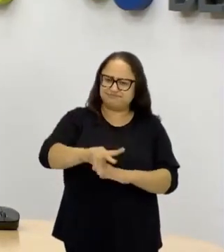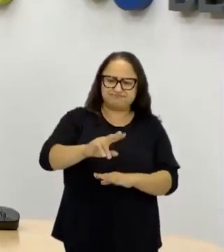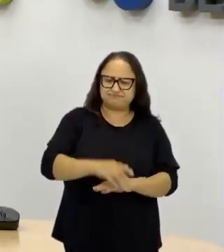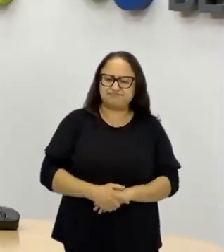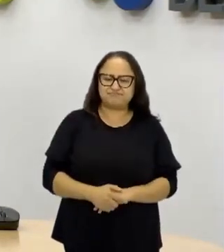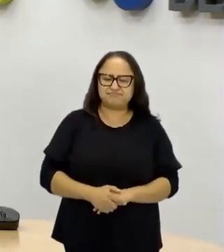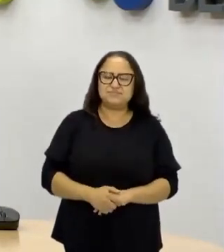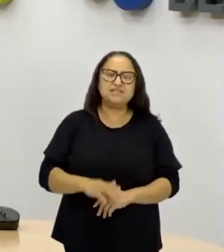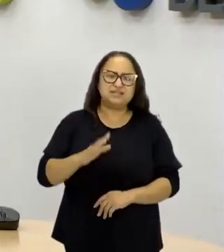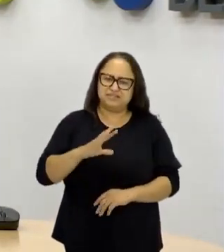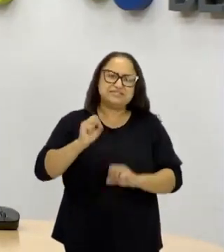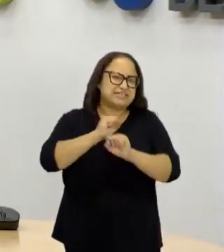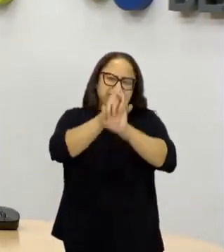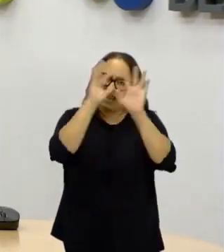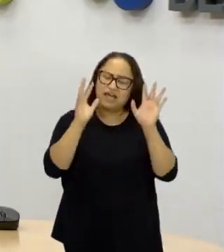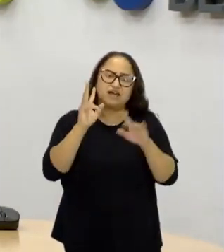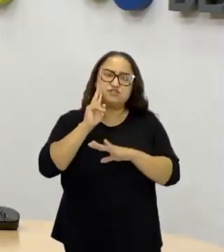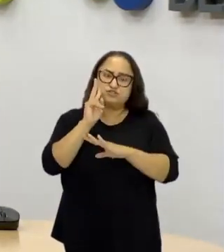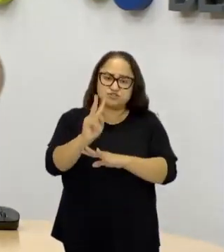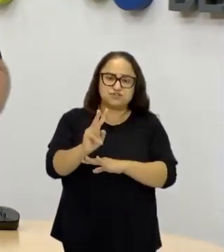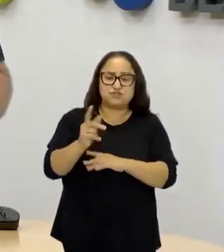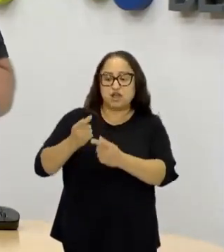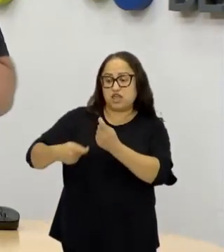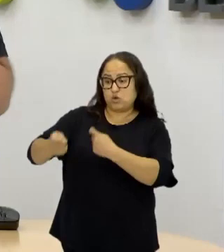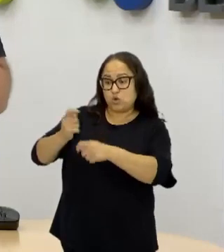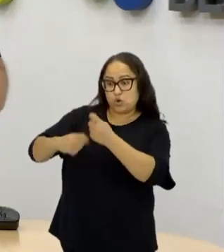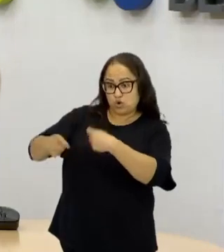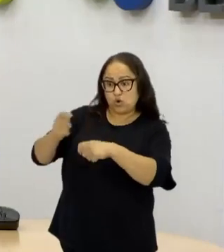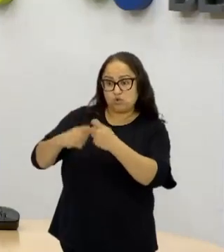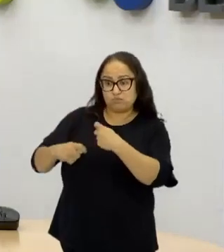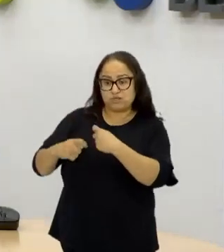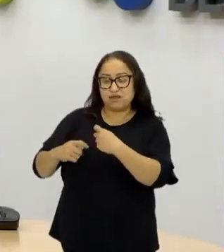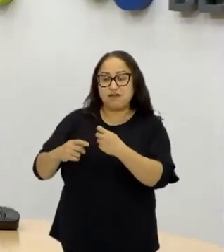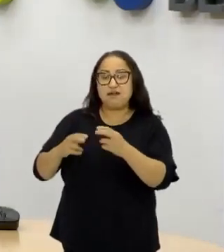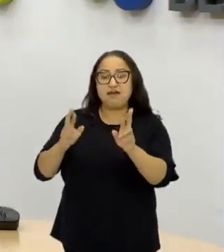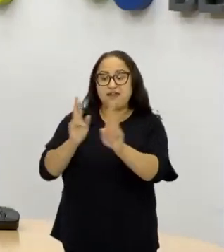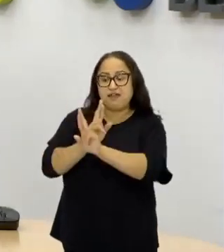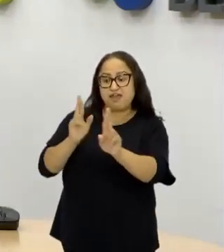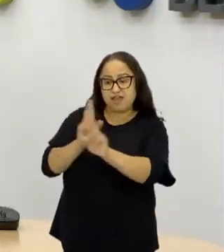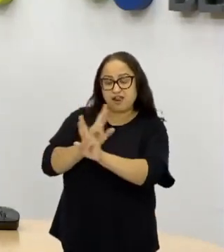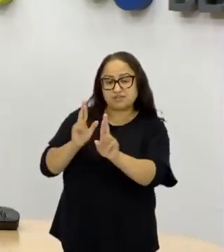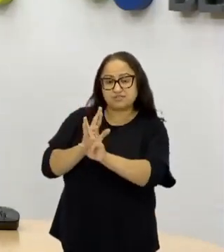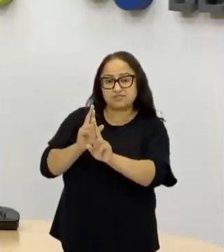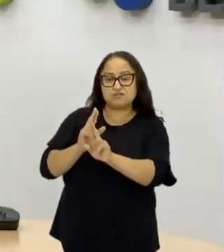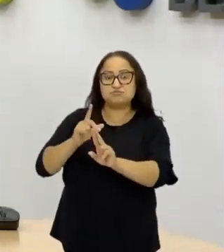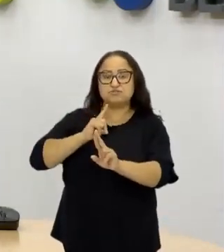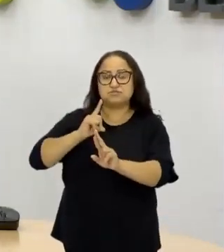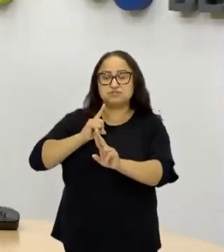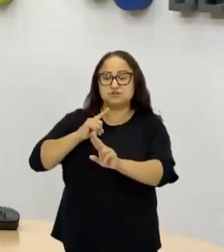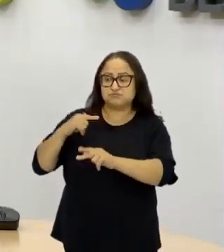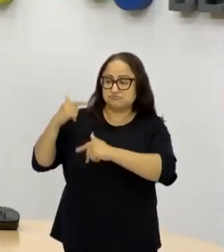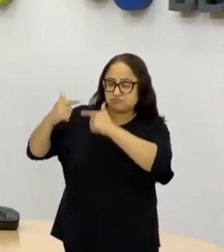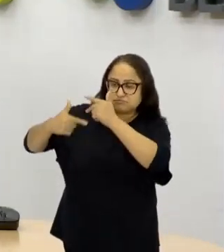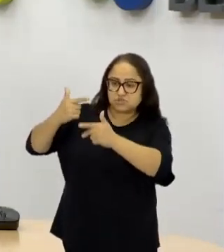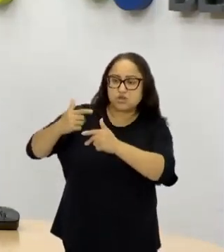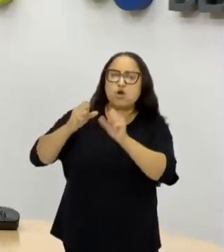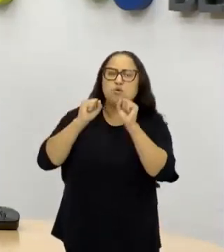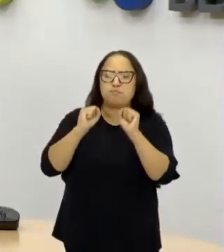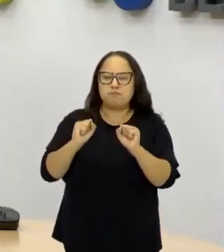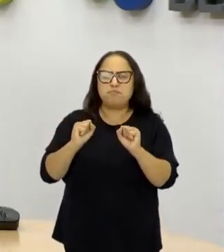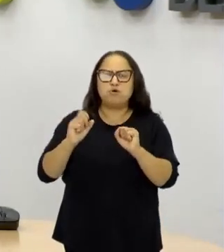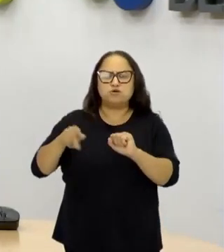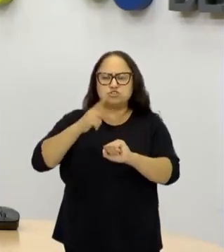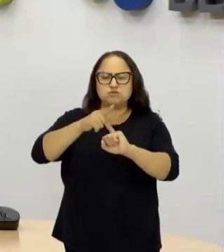viu, a gente não vê essa questão econômica, né? Essa relação de produtores agrícolas. Você pode ter países